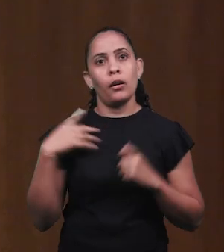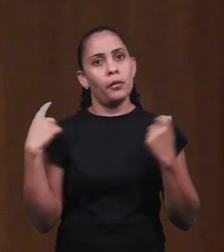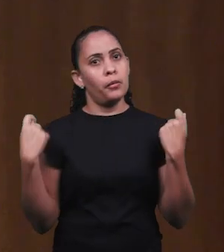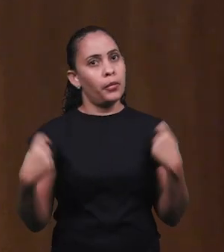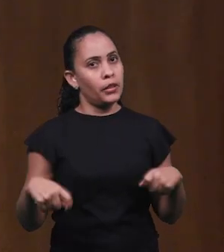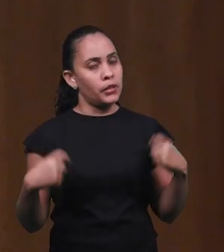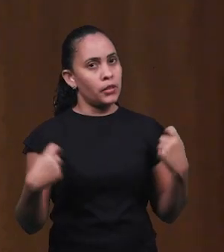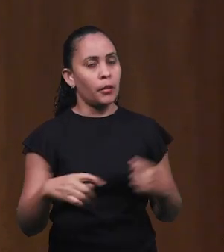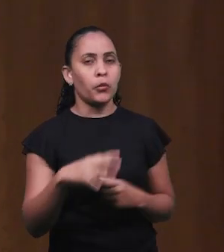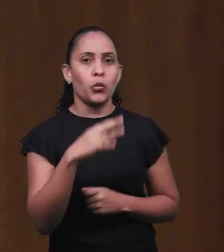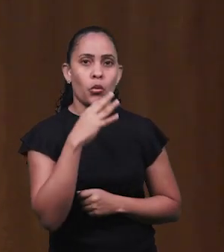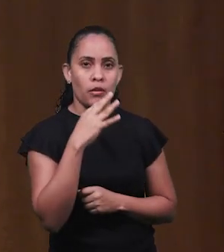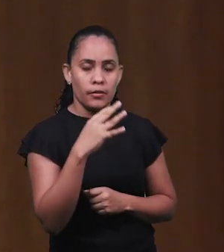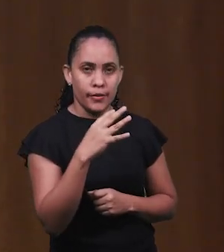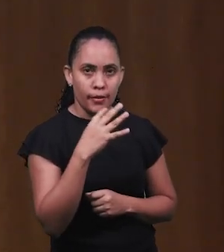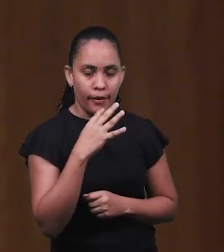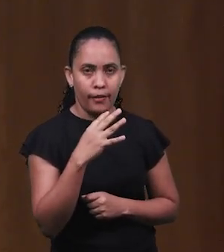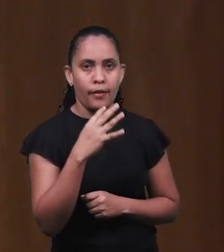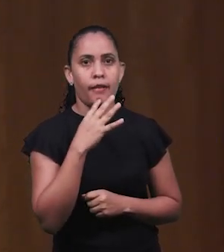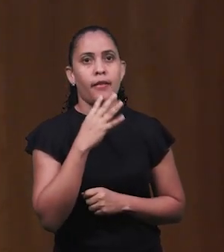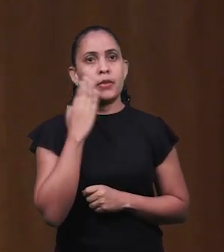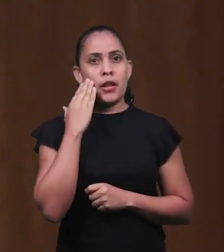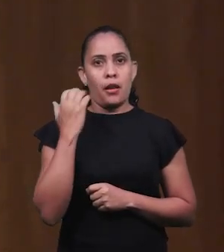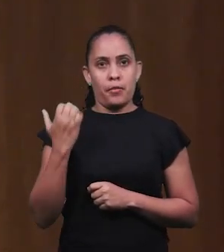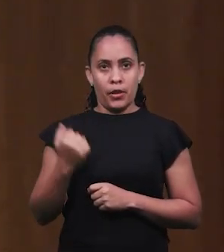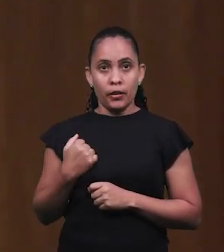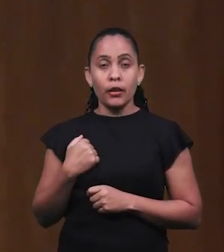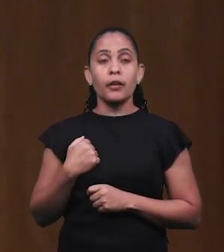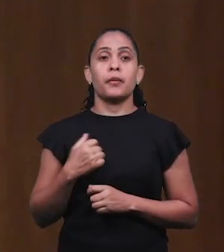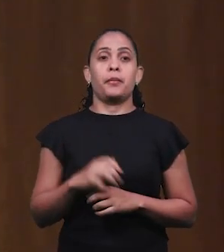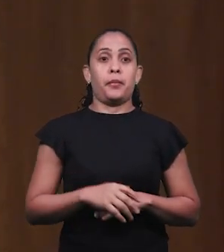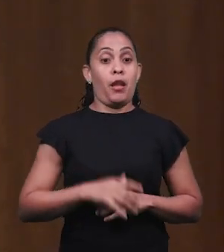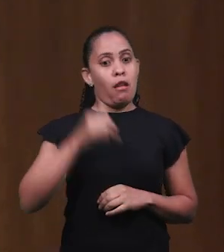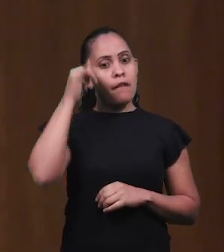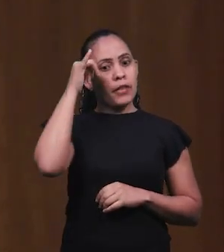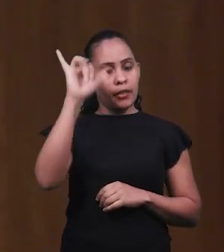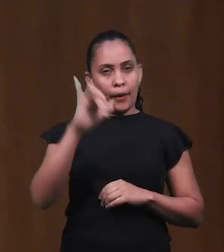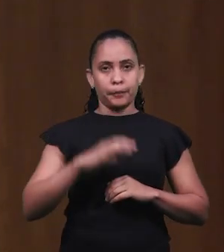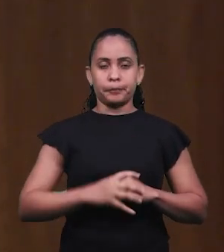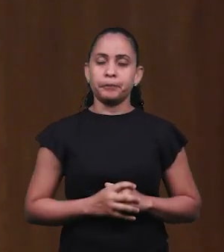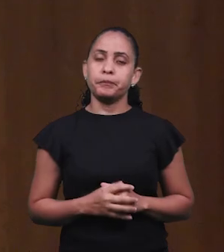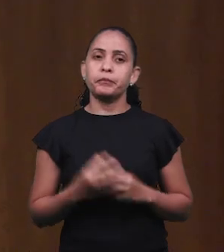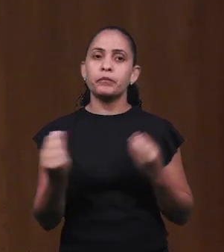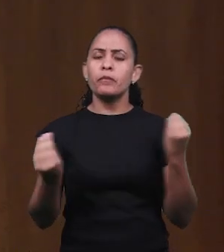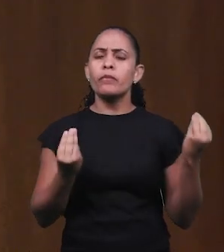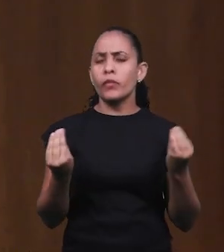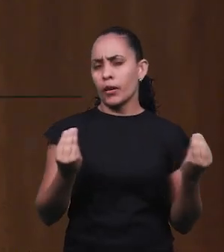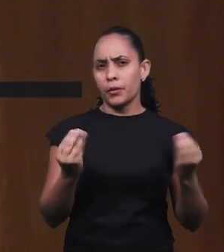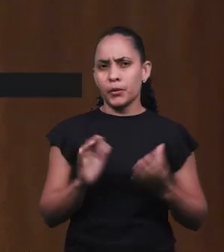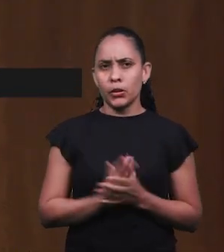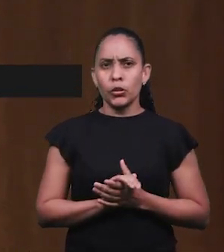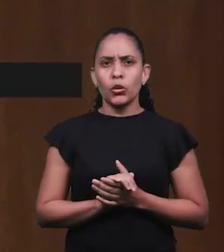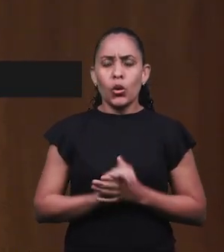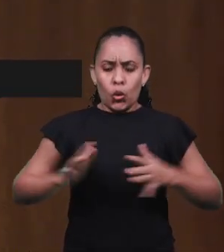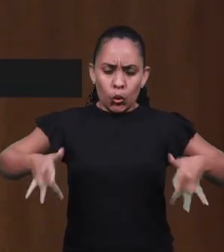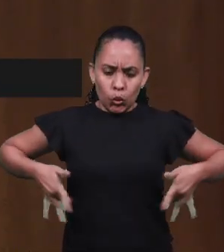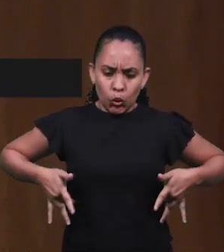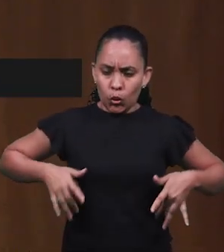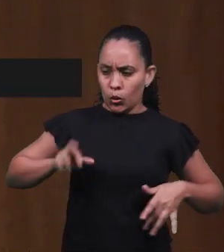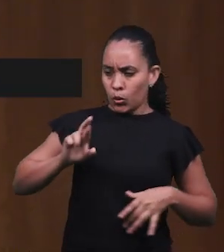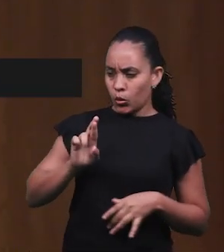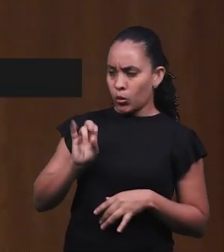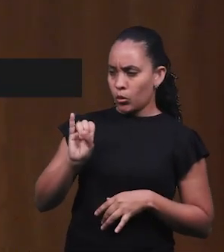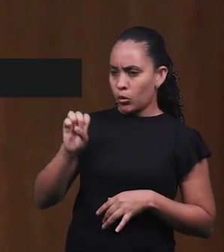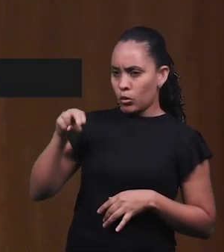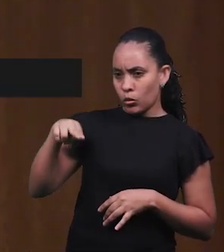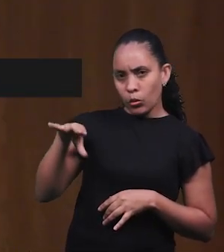um conhecimento para diminuir isso, prevenir. Né? Prevenir. E quais são as funções, doutora, do rins? Para que o nosso